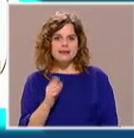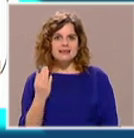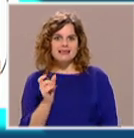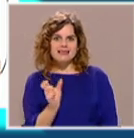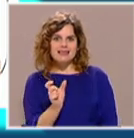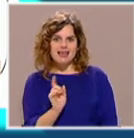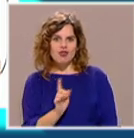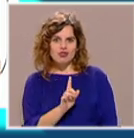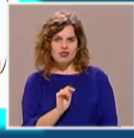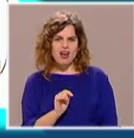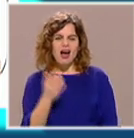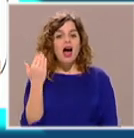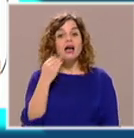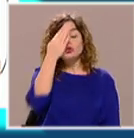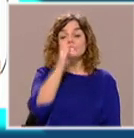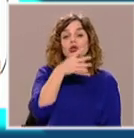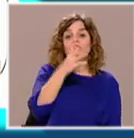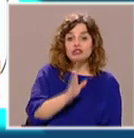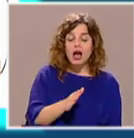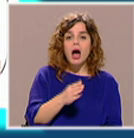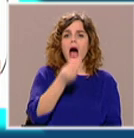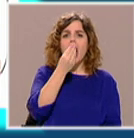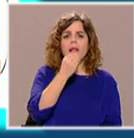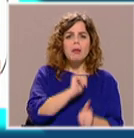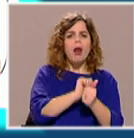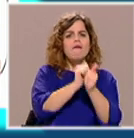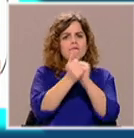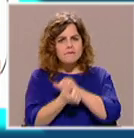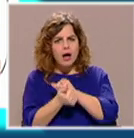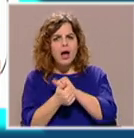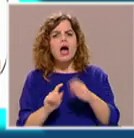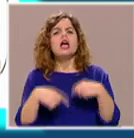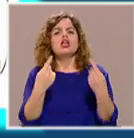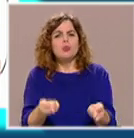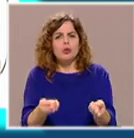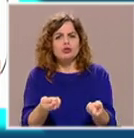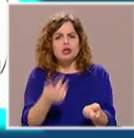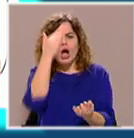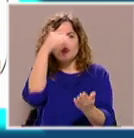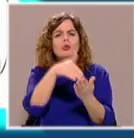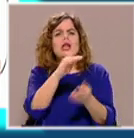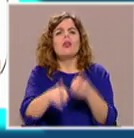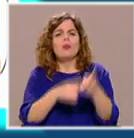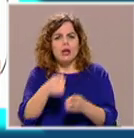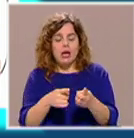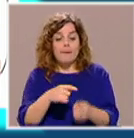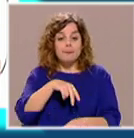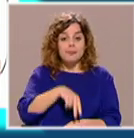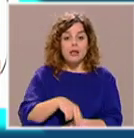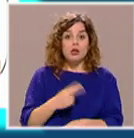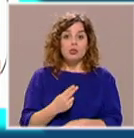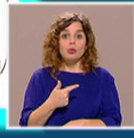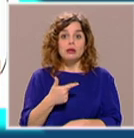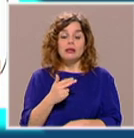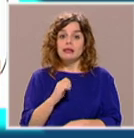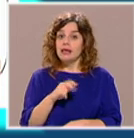falou, ok? Os alimentos foram todos transformados, o que é que vai acontecer ao resultado, então, dessa transformação? Os nutrientes têm que seguir